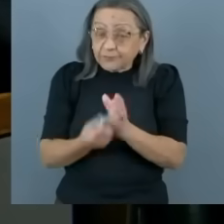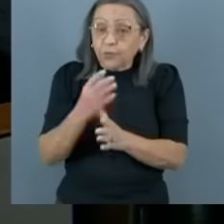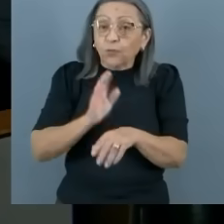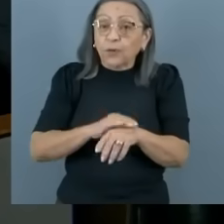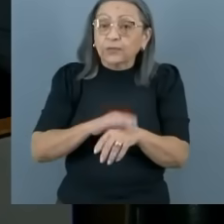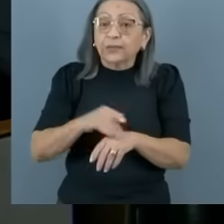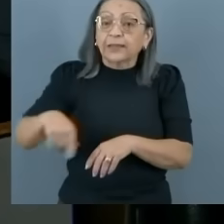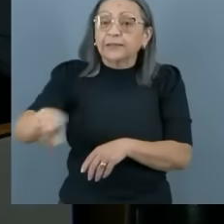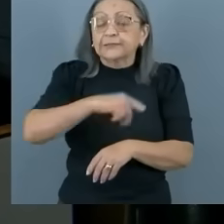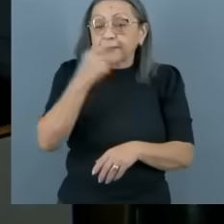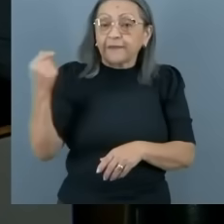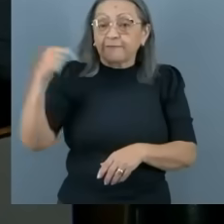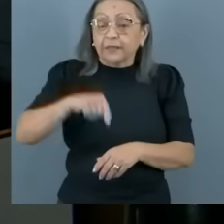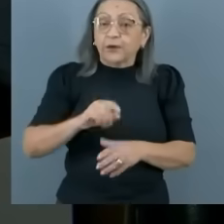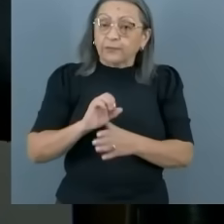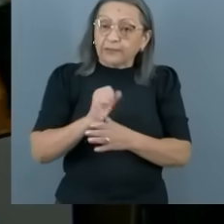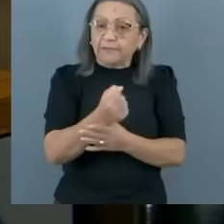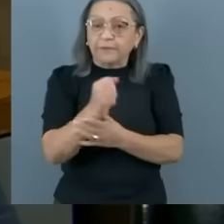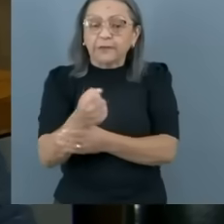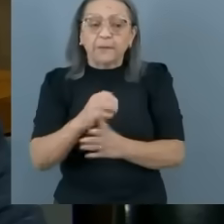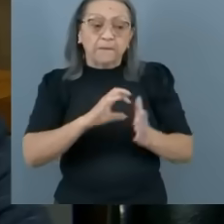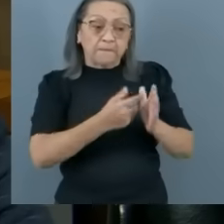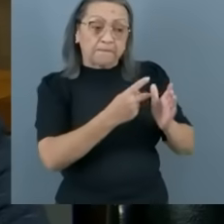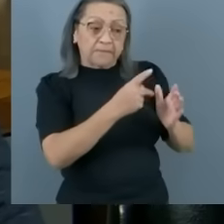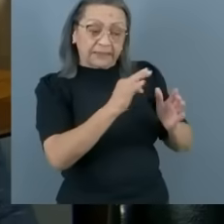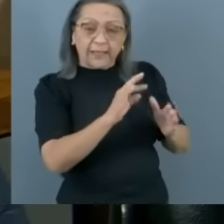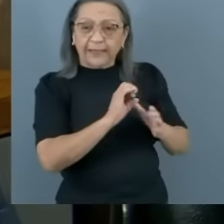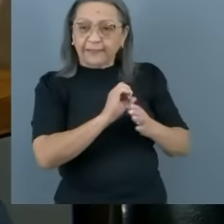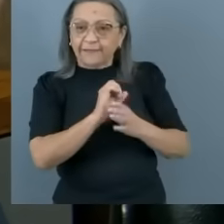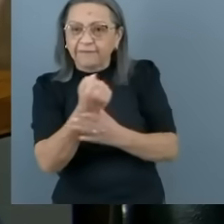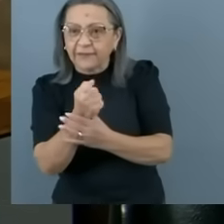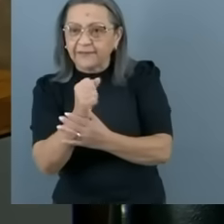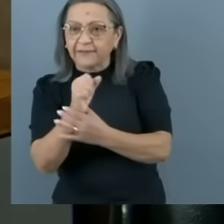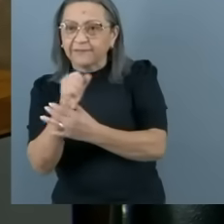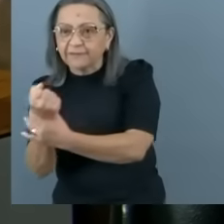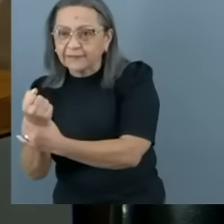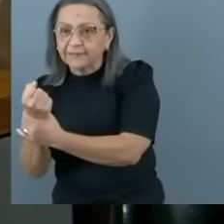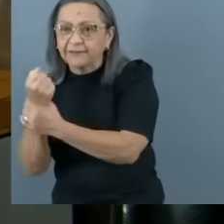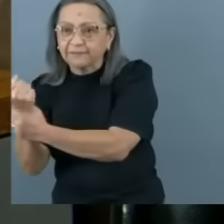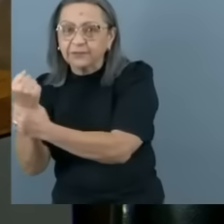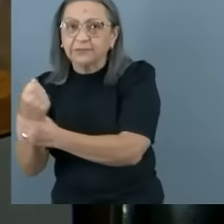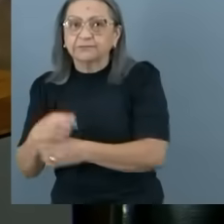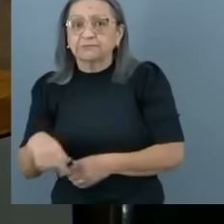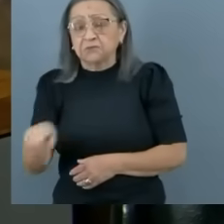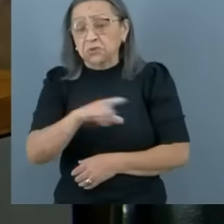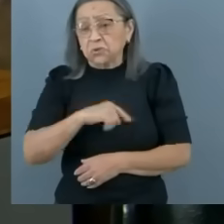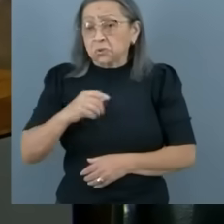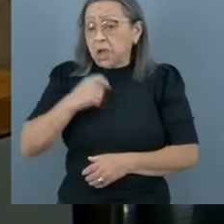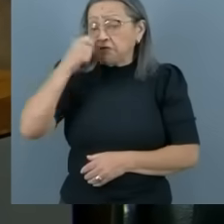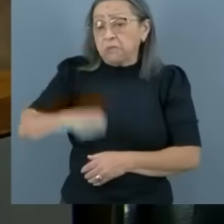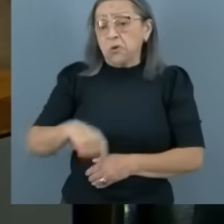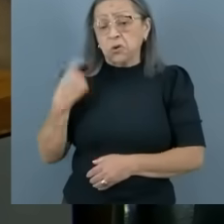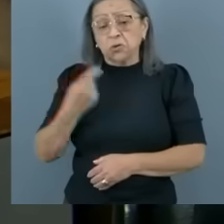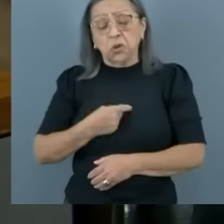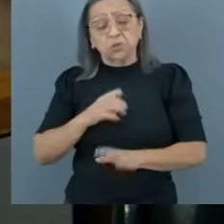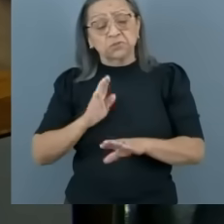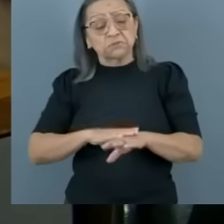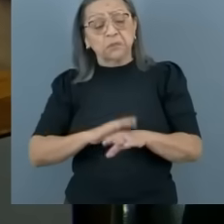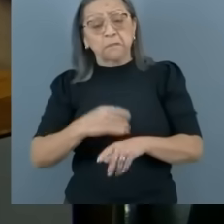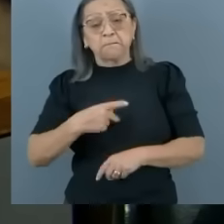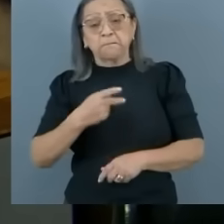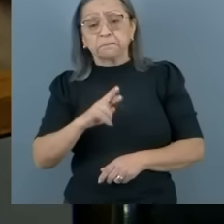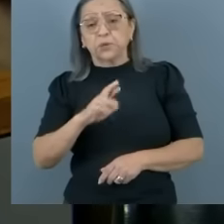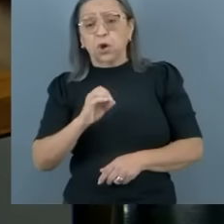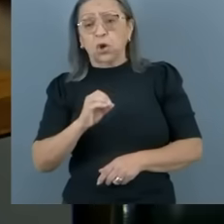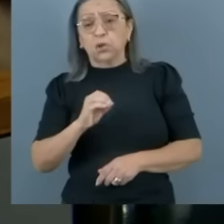pelo PT. Afirmaram aqui, impávidos, somos progressistas, respeitamos